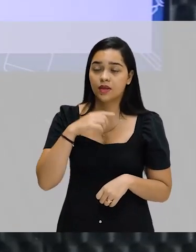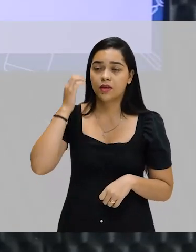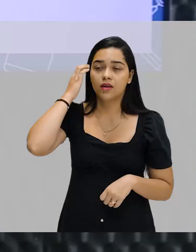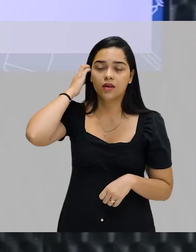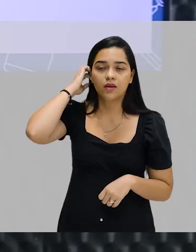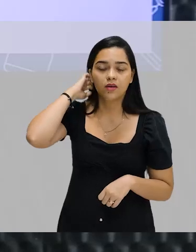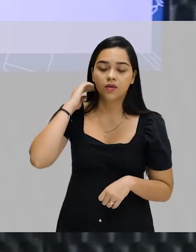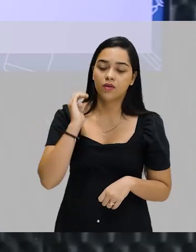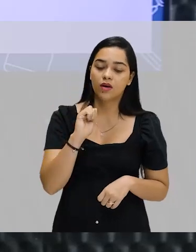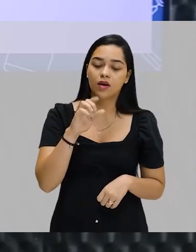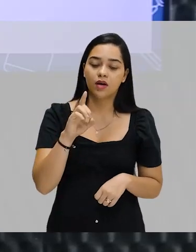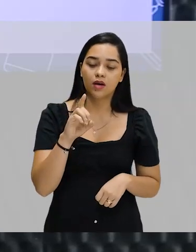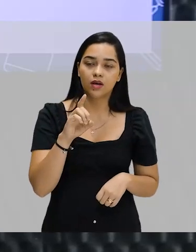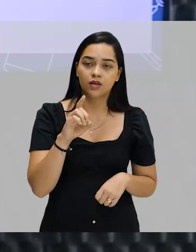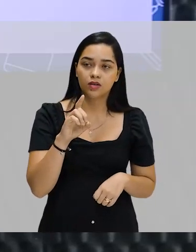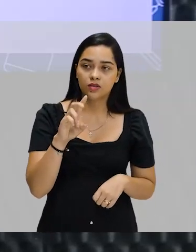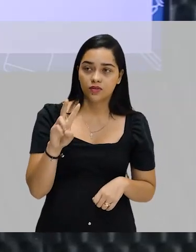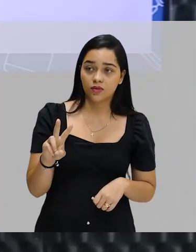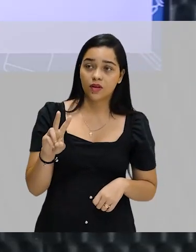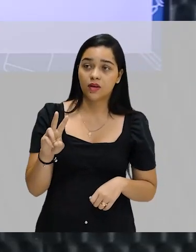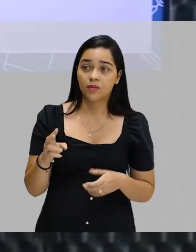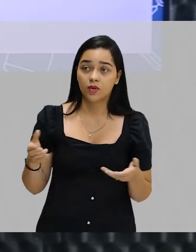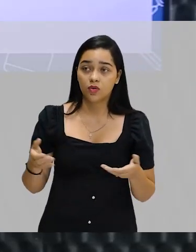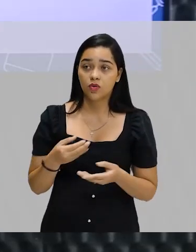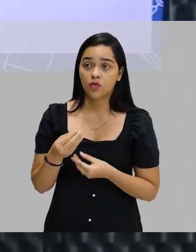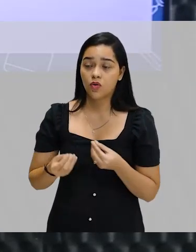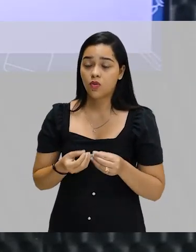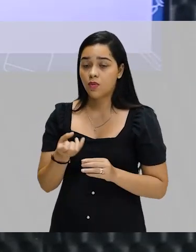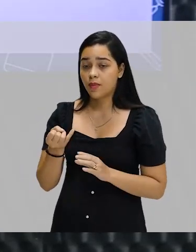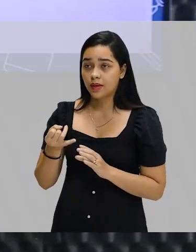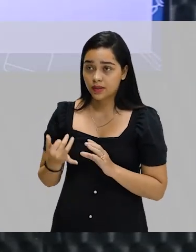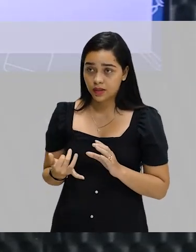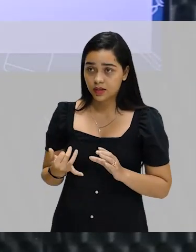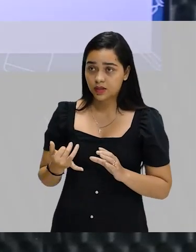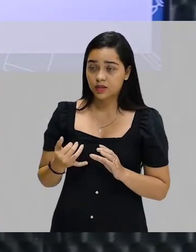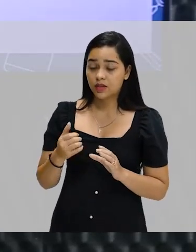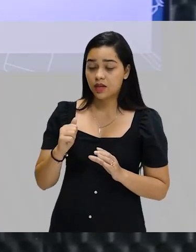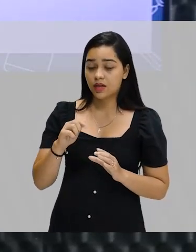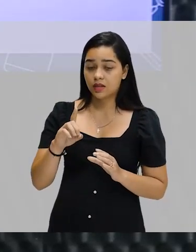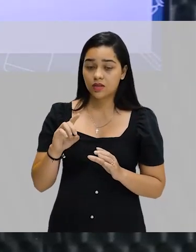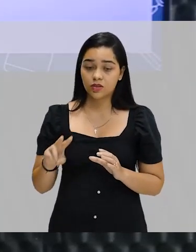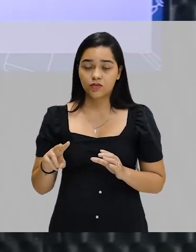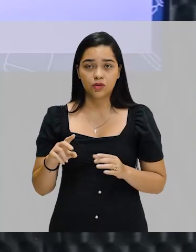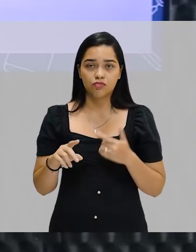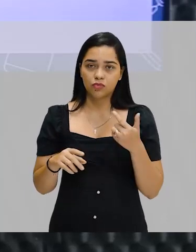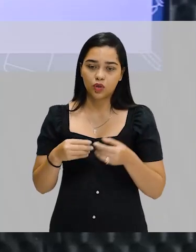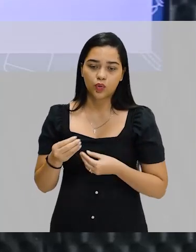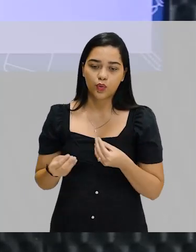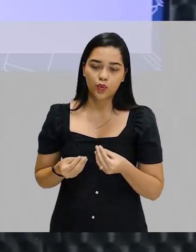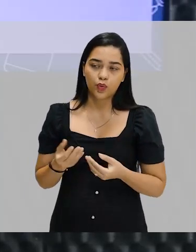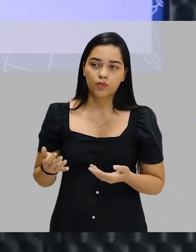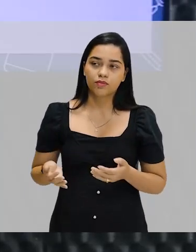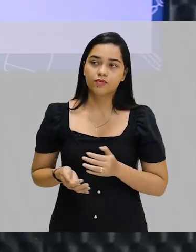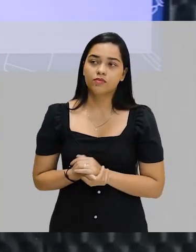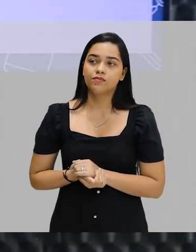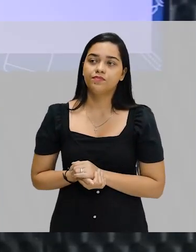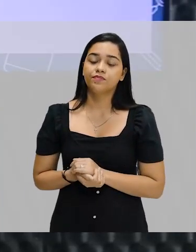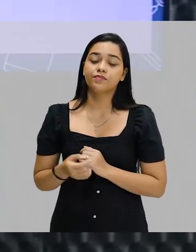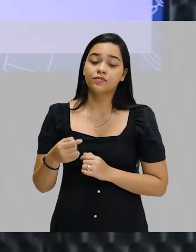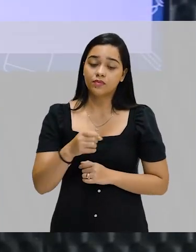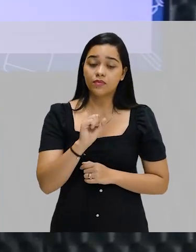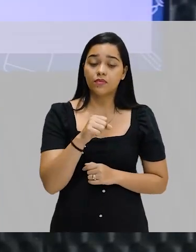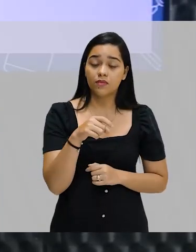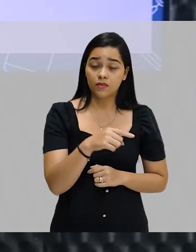um advérbio, mas eu venho majestoso aqui como uma característica, é o adjetivo, então não vale. Sim, aqui eu